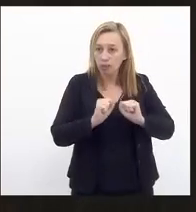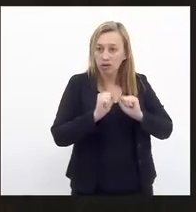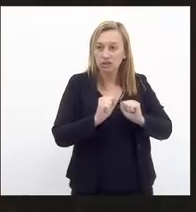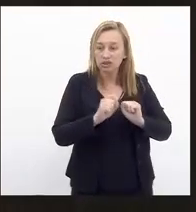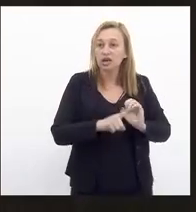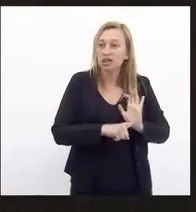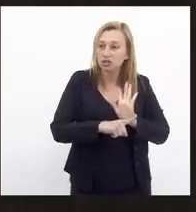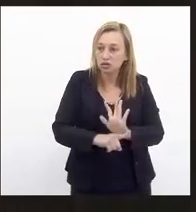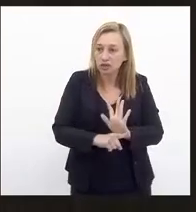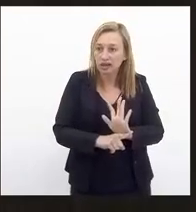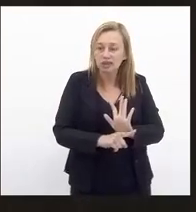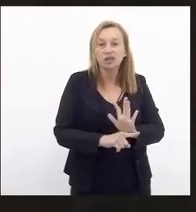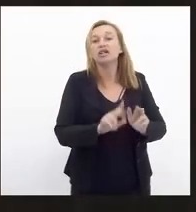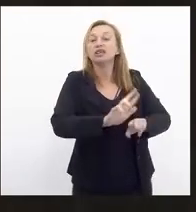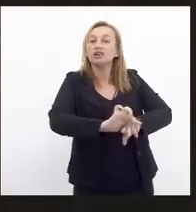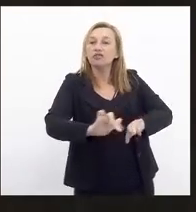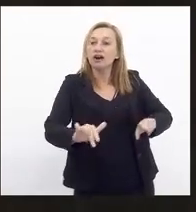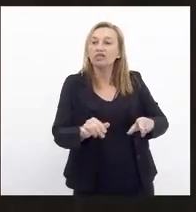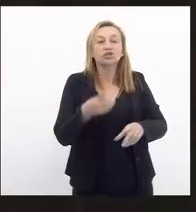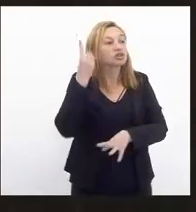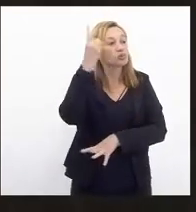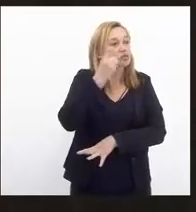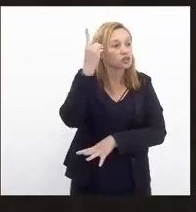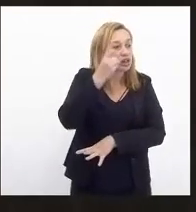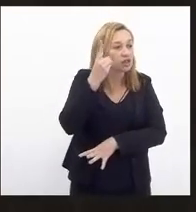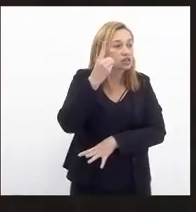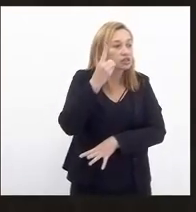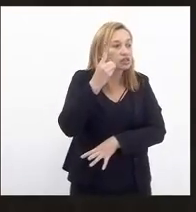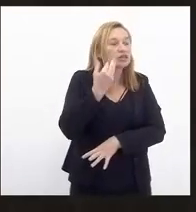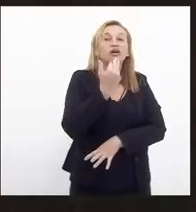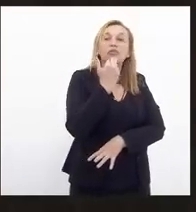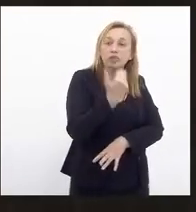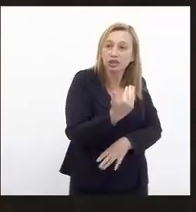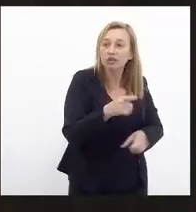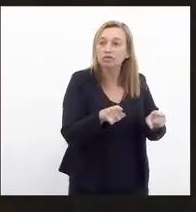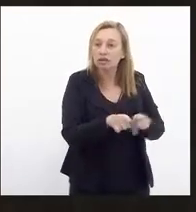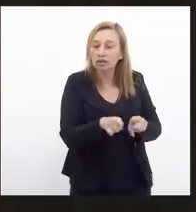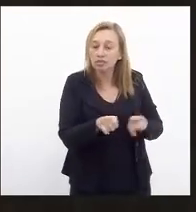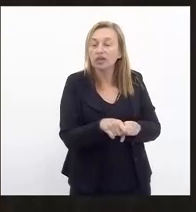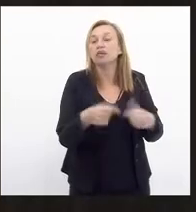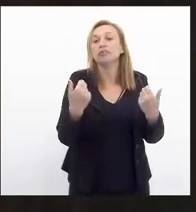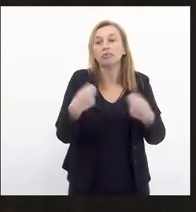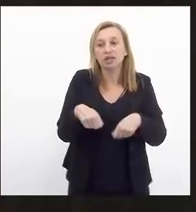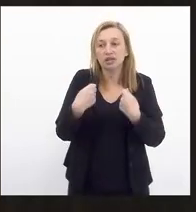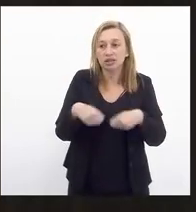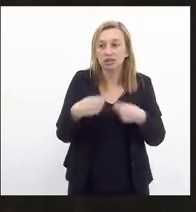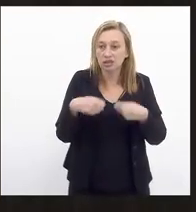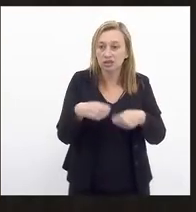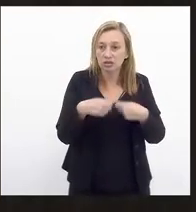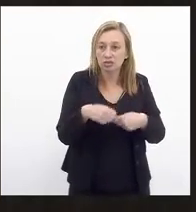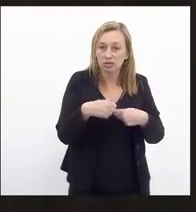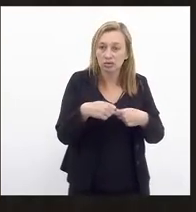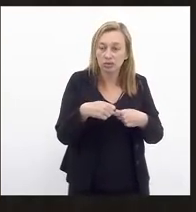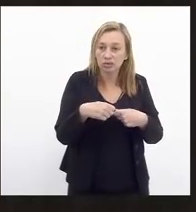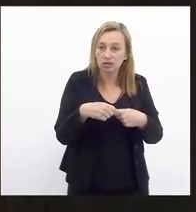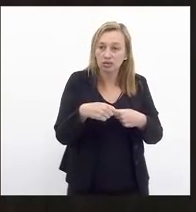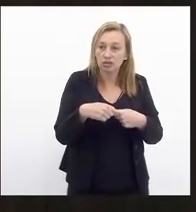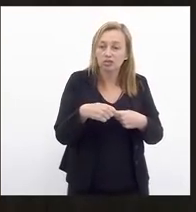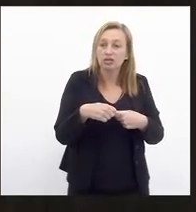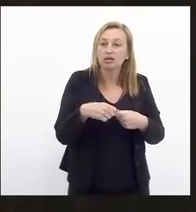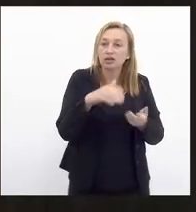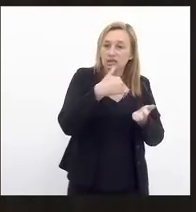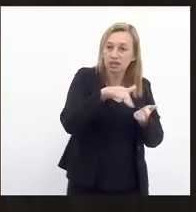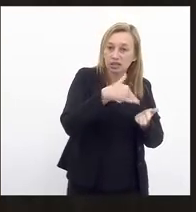ser atendidos e tem vários deputados que fizeram essa solicitação é preciso de um posicionamento da secretaria